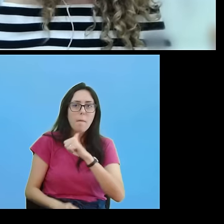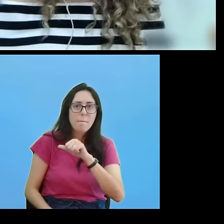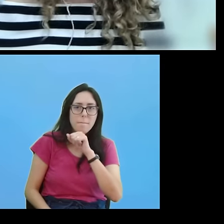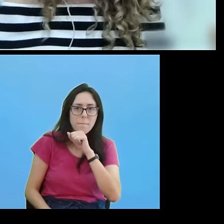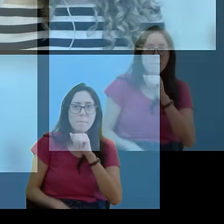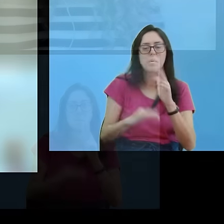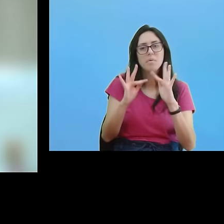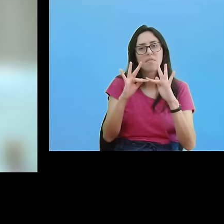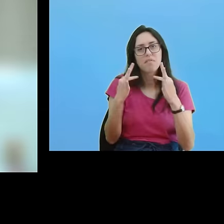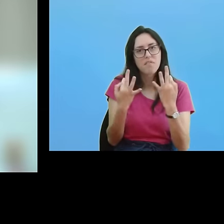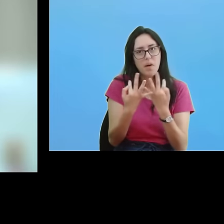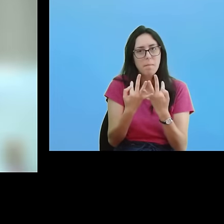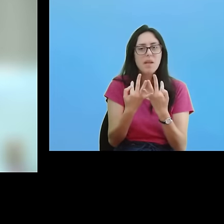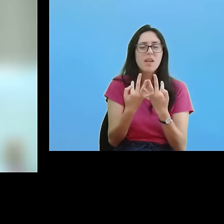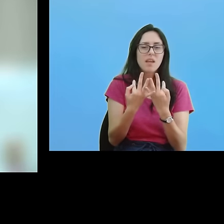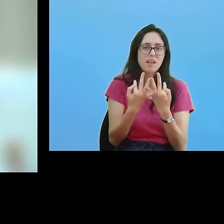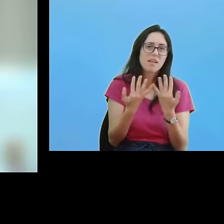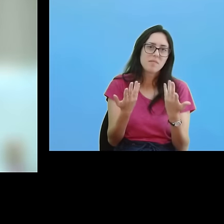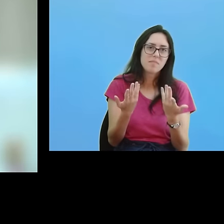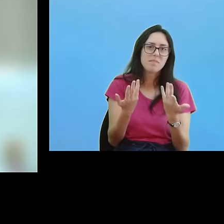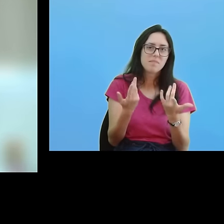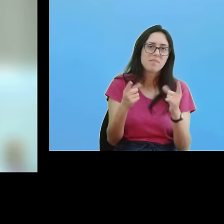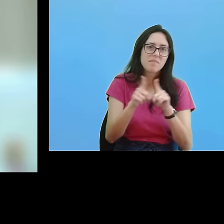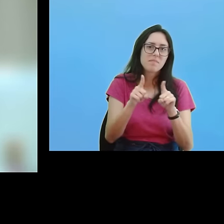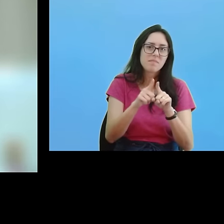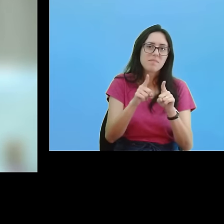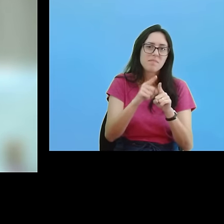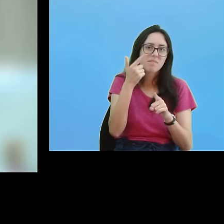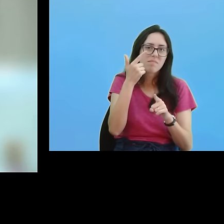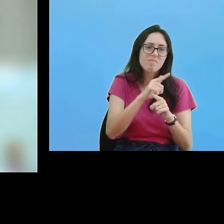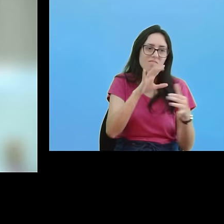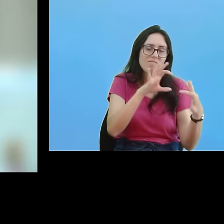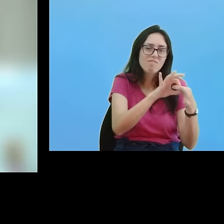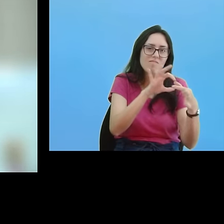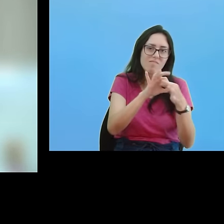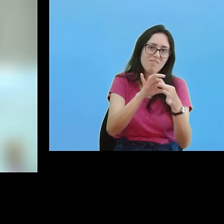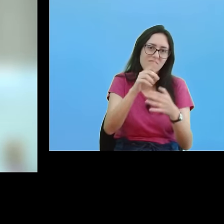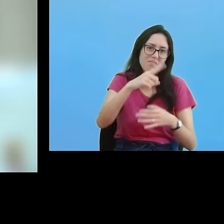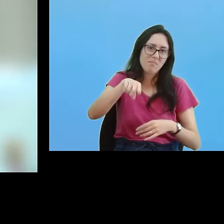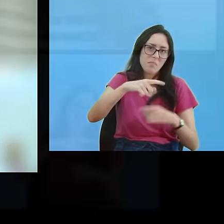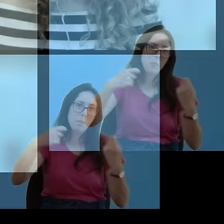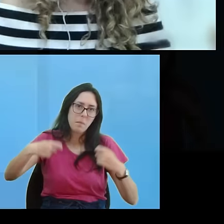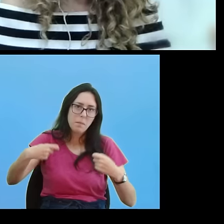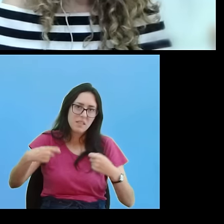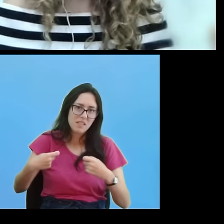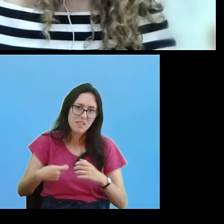né, e quem sabe grupos aí que os acolham ainda nessa demanda.